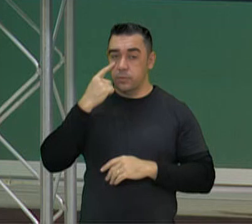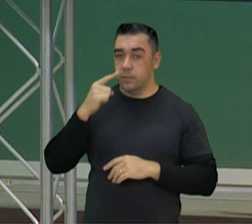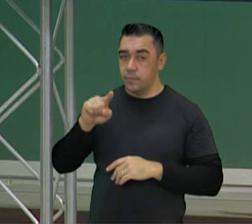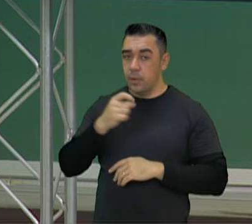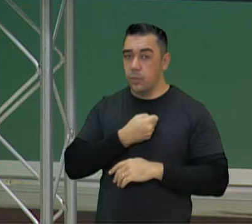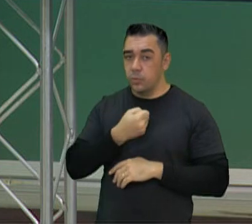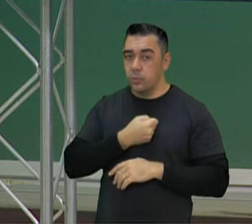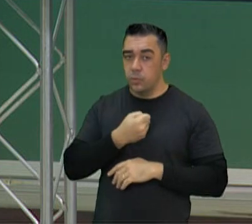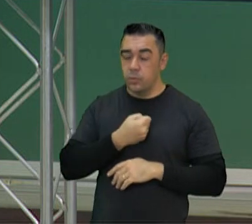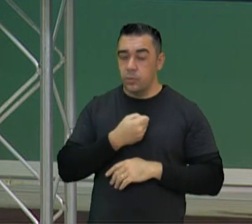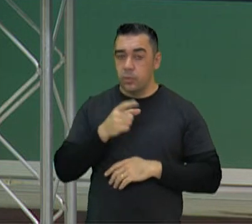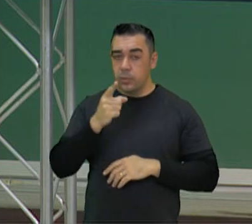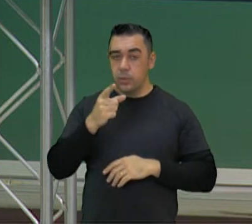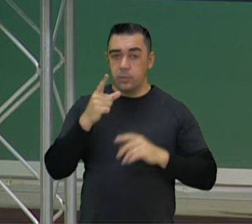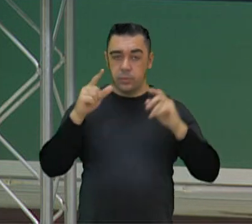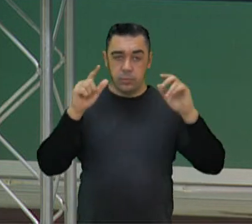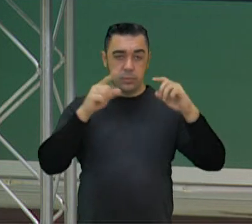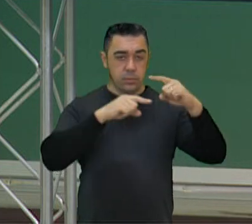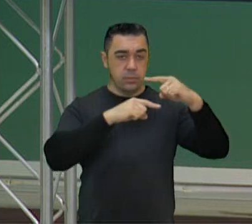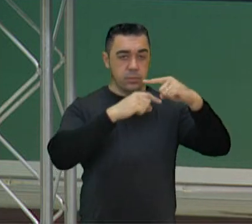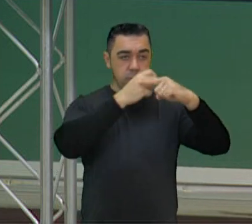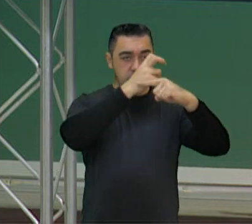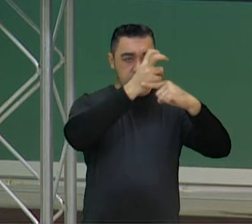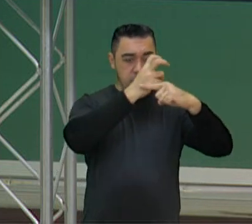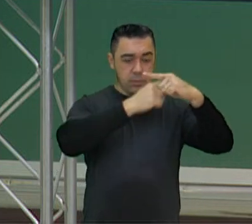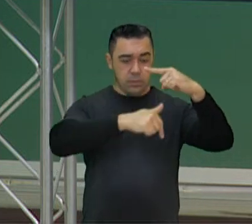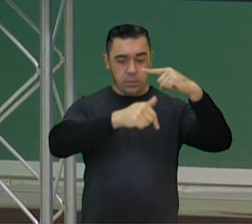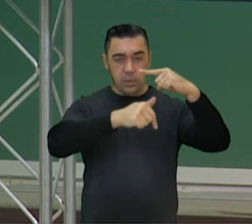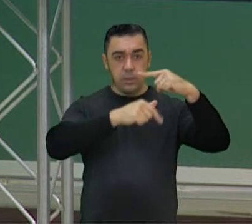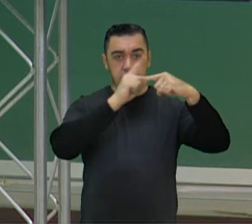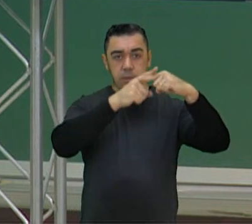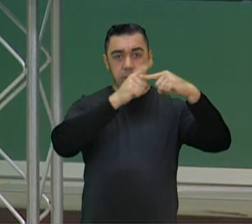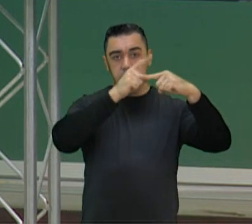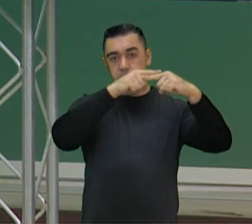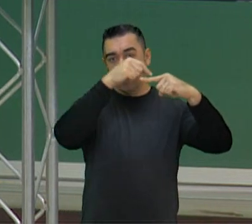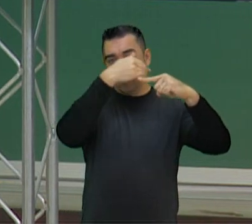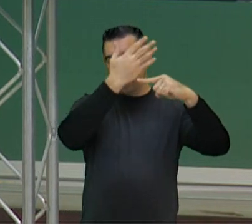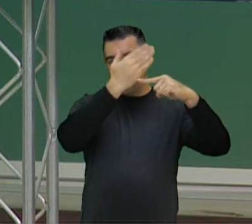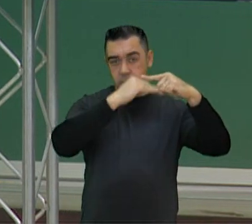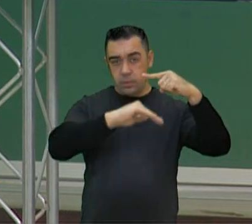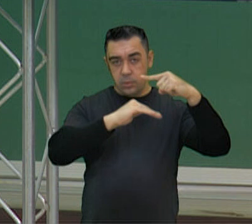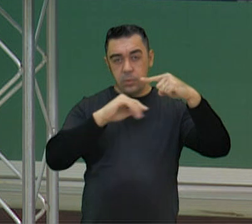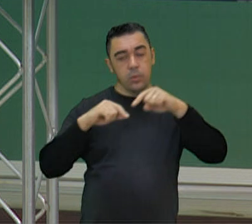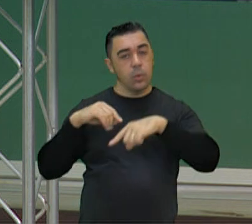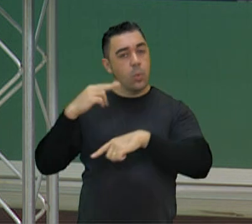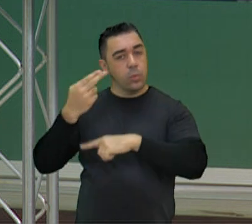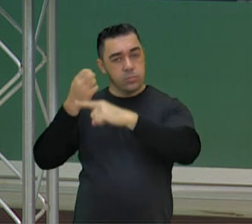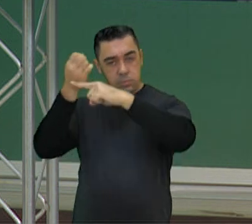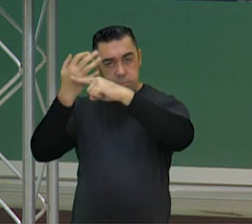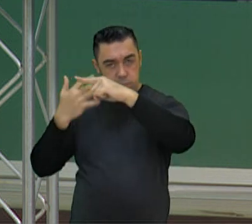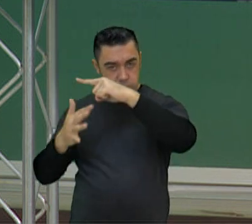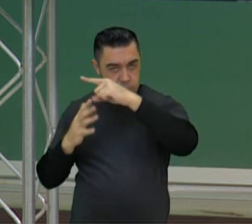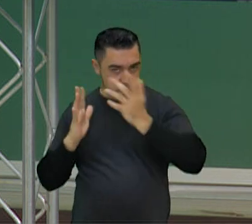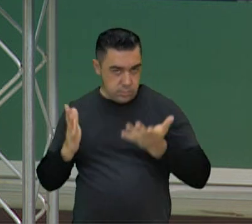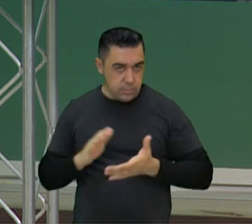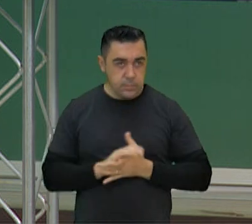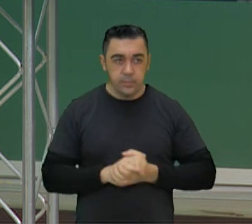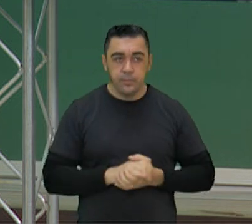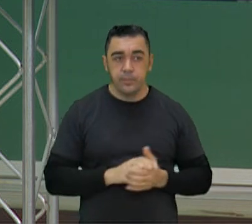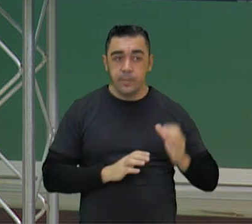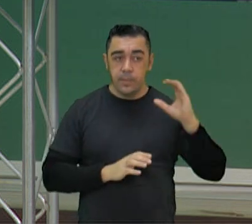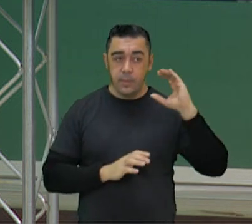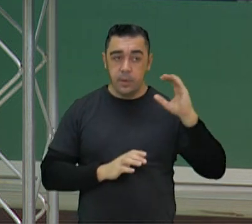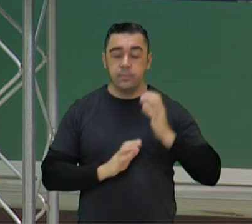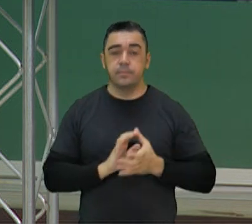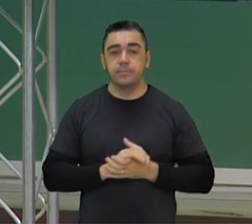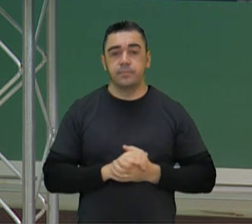pela numeração do de cima, o superior ou da inferior, tá? A letra